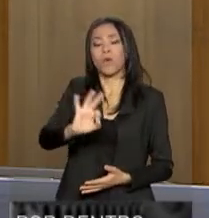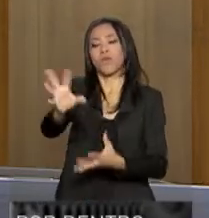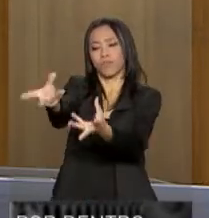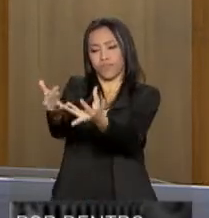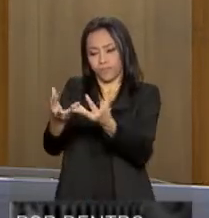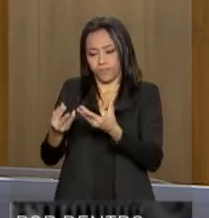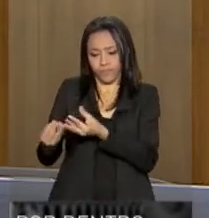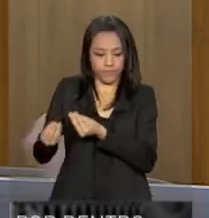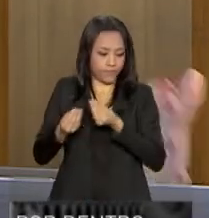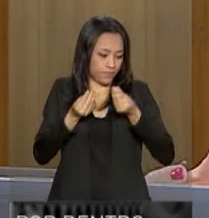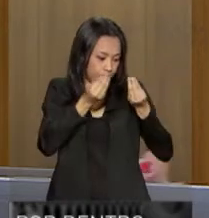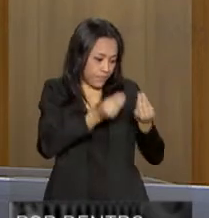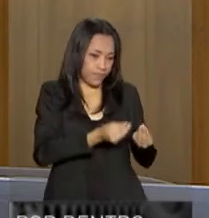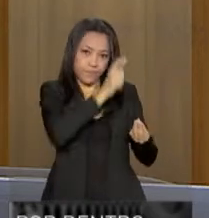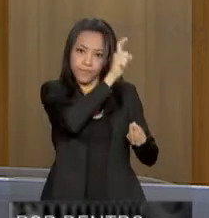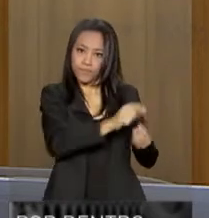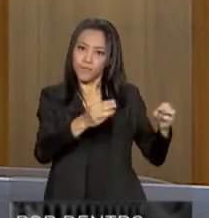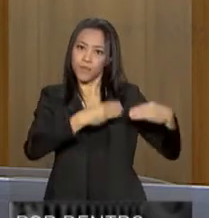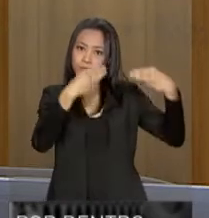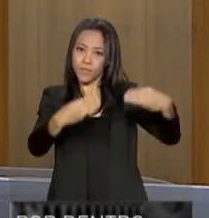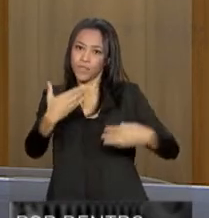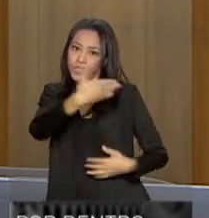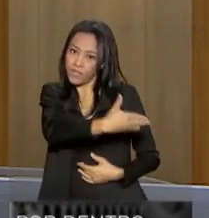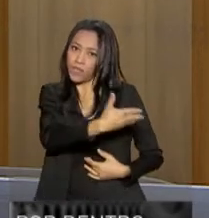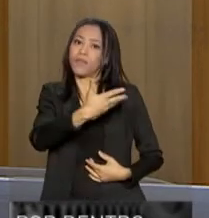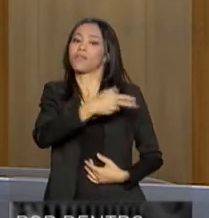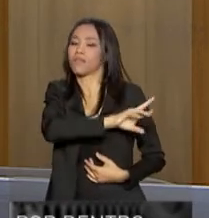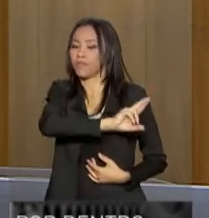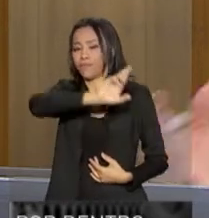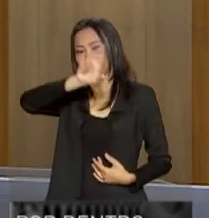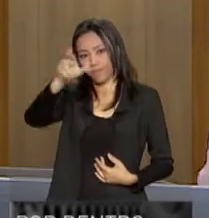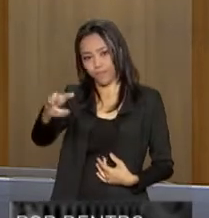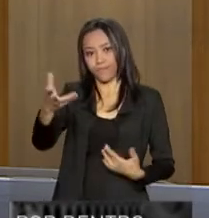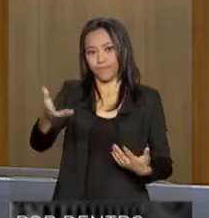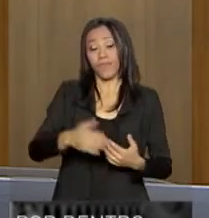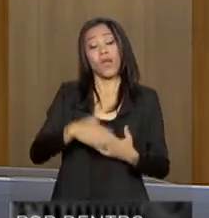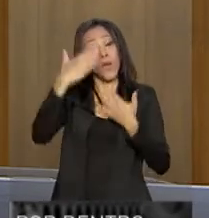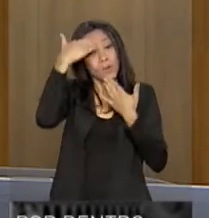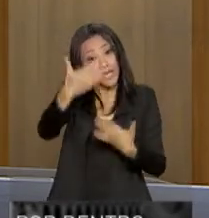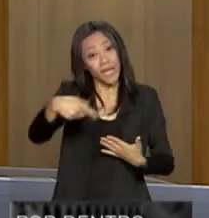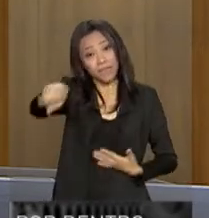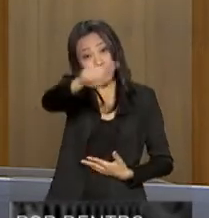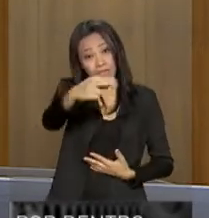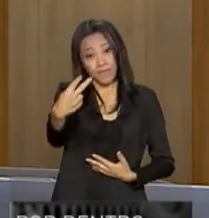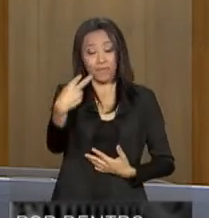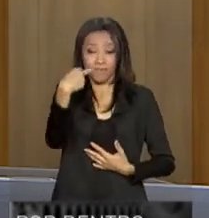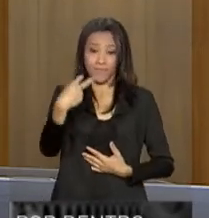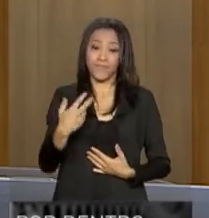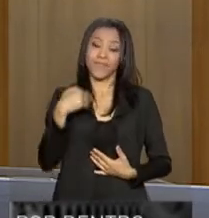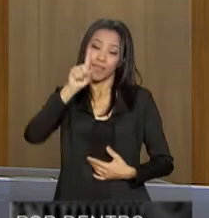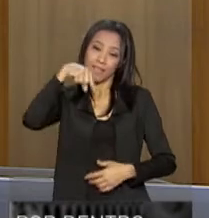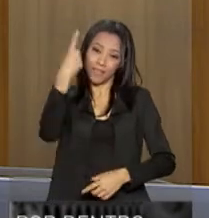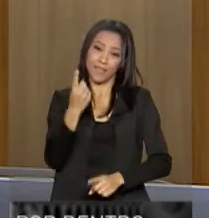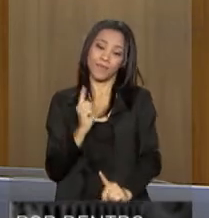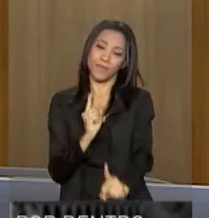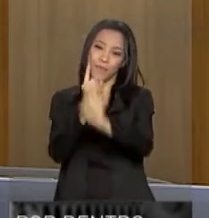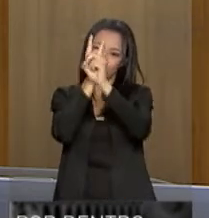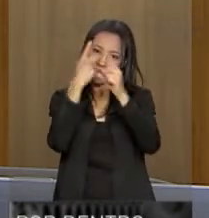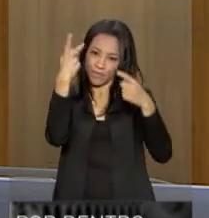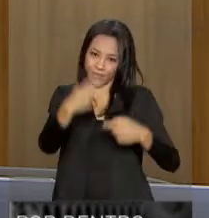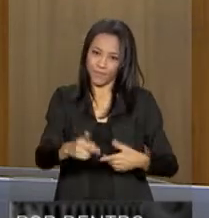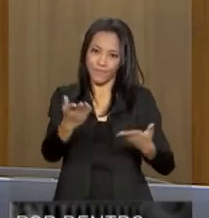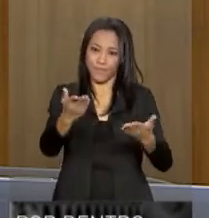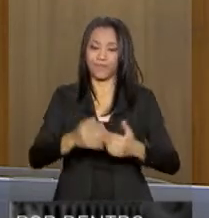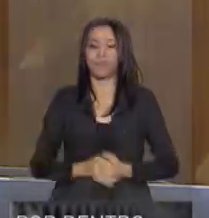para a assessoria do ministério da transparência e controladoria geral da união muitíssimo obrigado pela sua companhia e até o próximo por dentro do